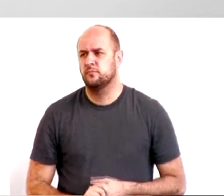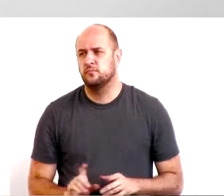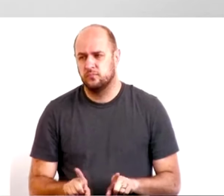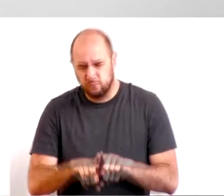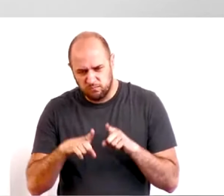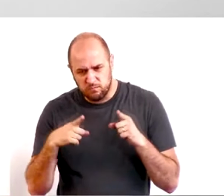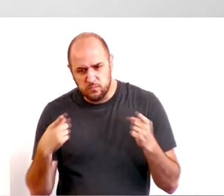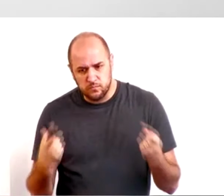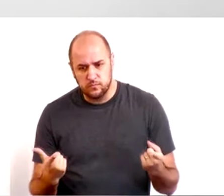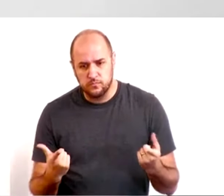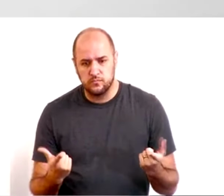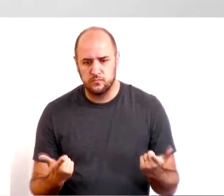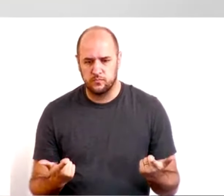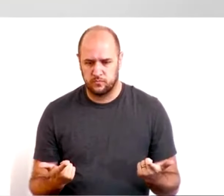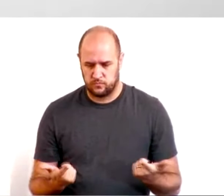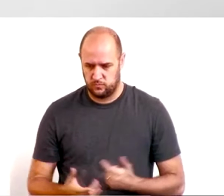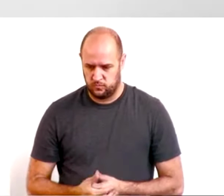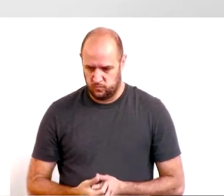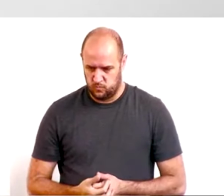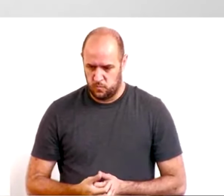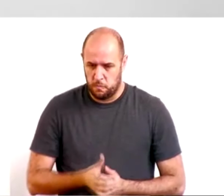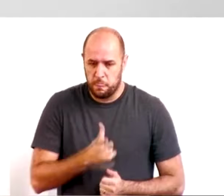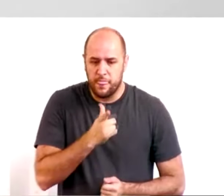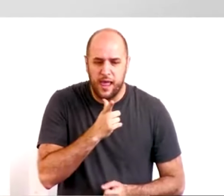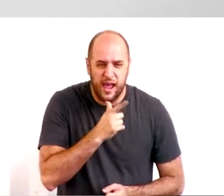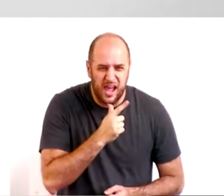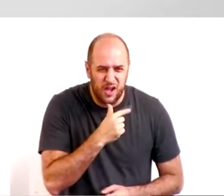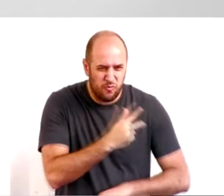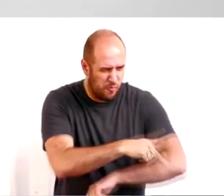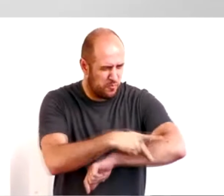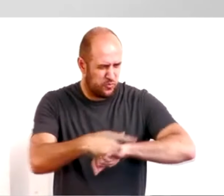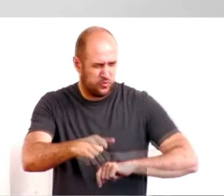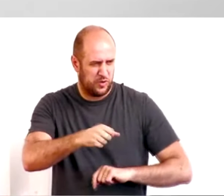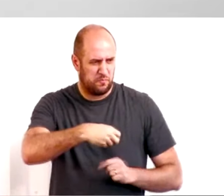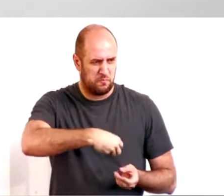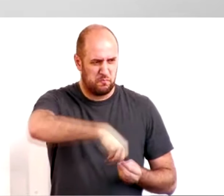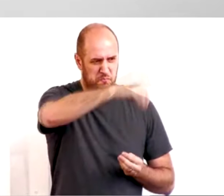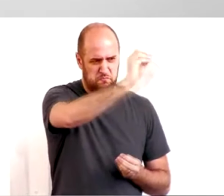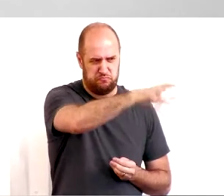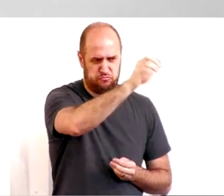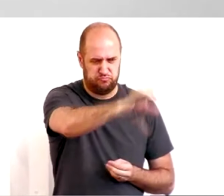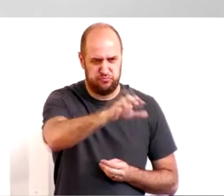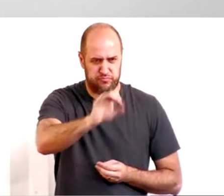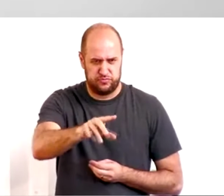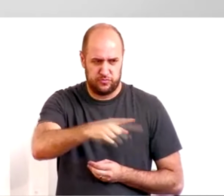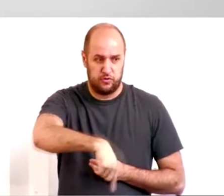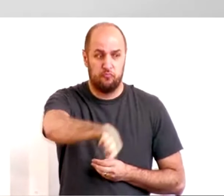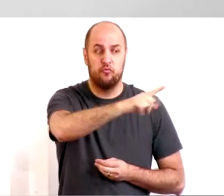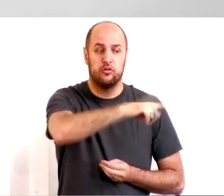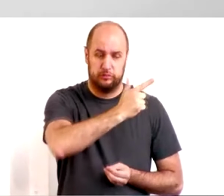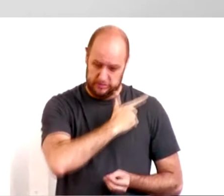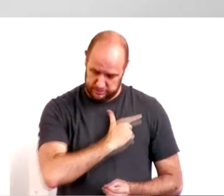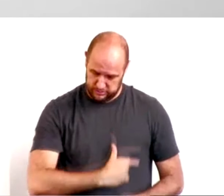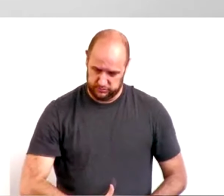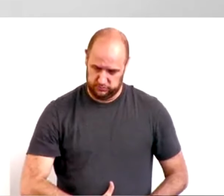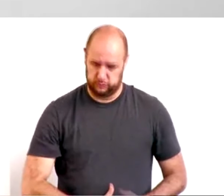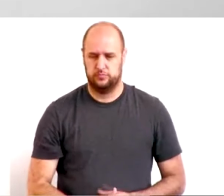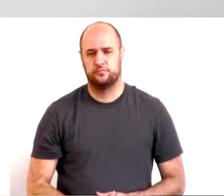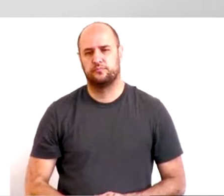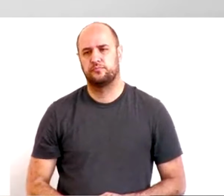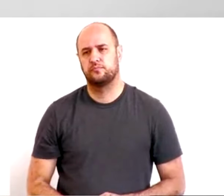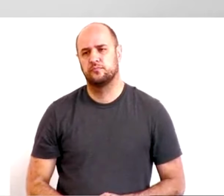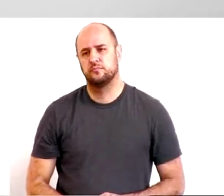então aspergirei água pura sobre vocês, e vocês ficarão purificados.